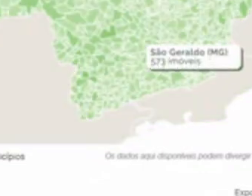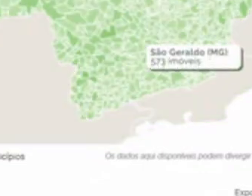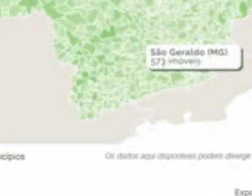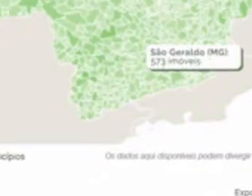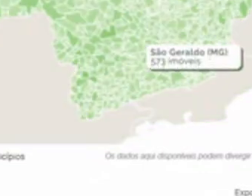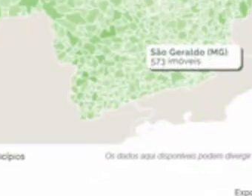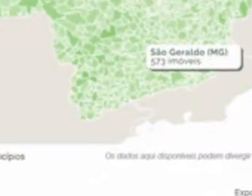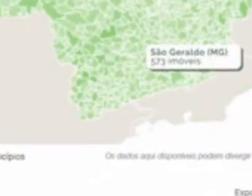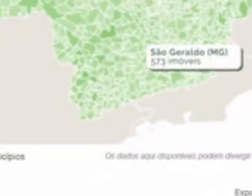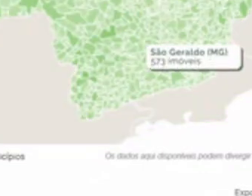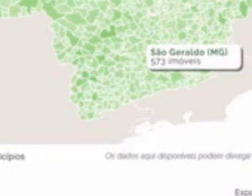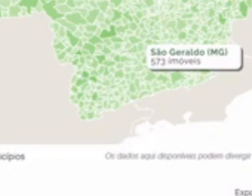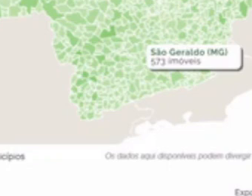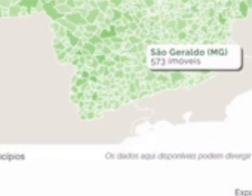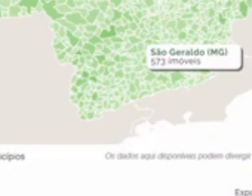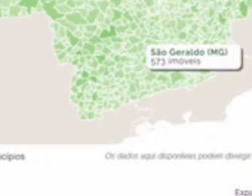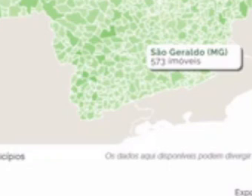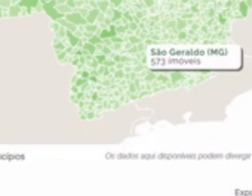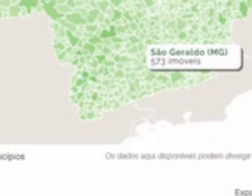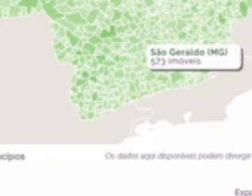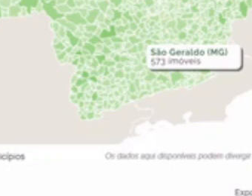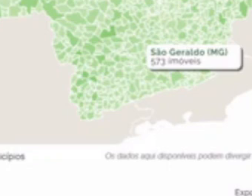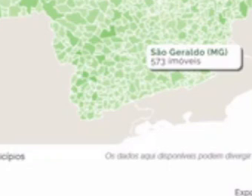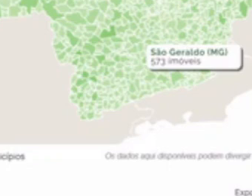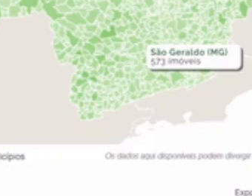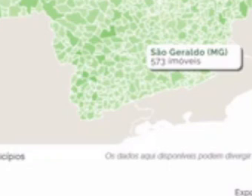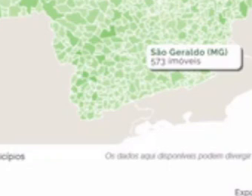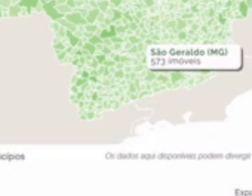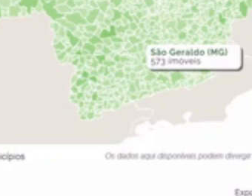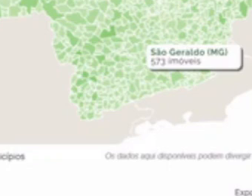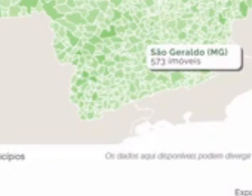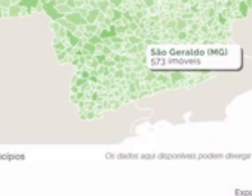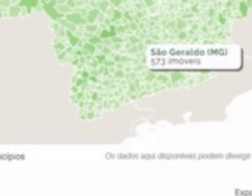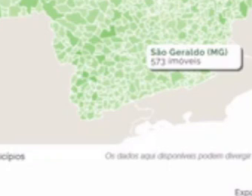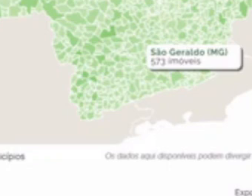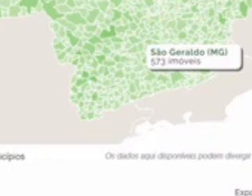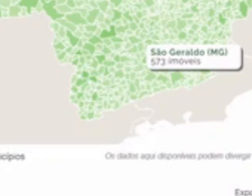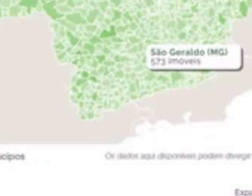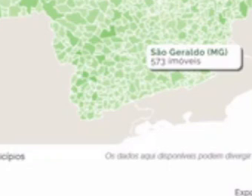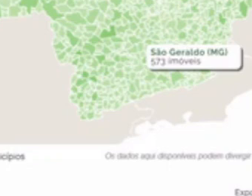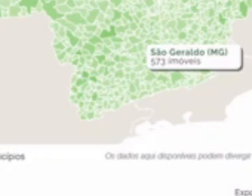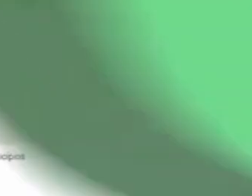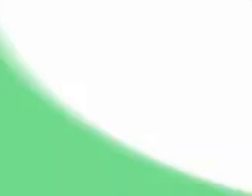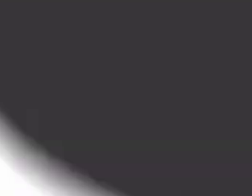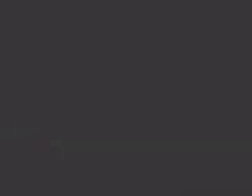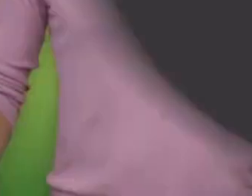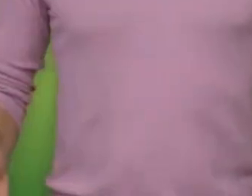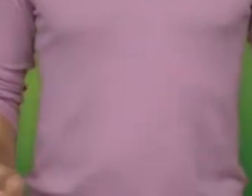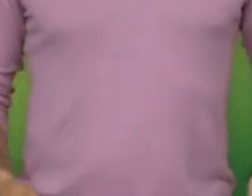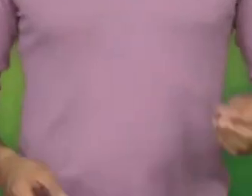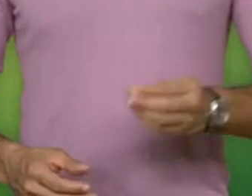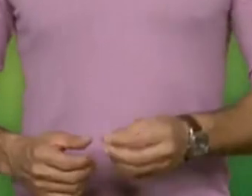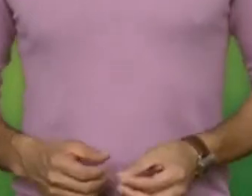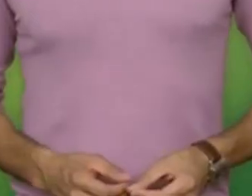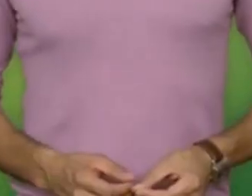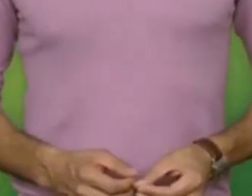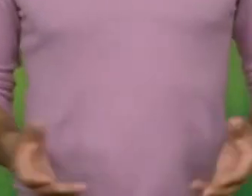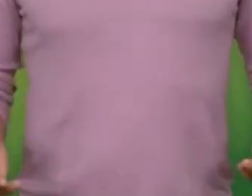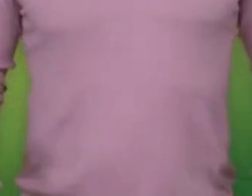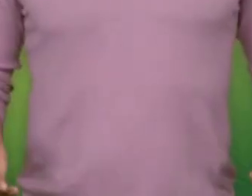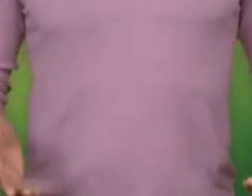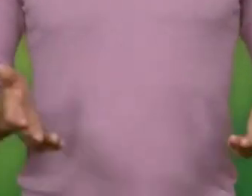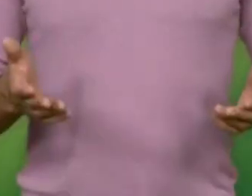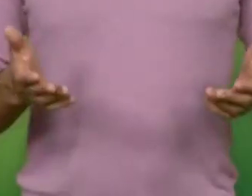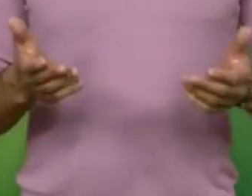dados para controle, monitoramento, planejamento ambiental e econômico e combate ao desmatamento. Como podemos perceber,